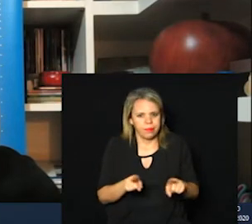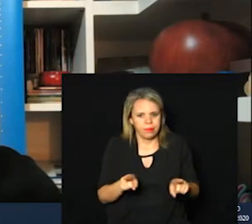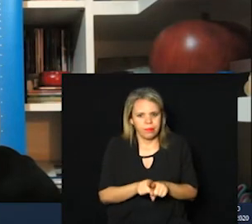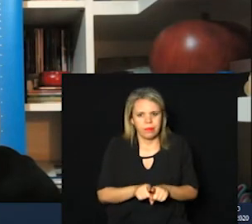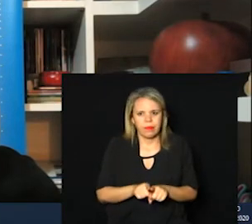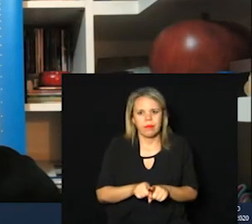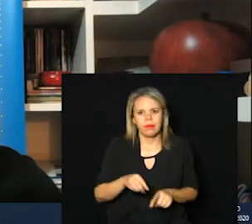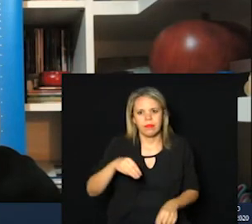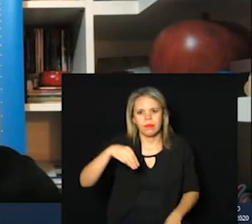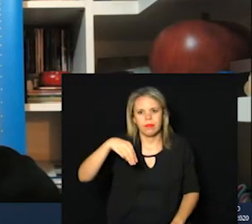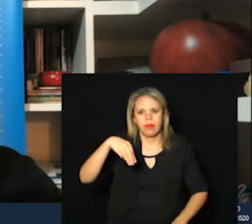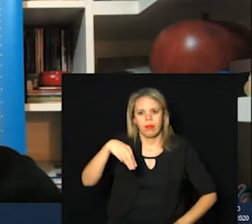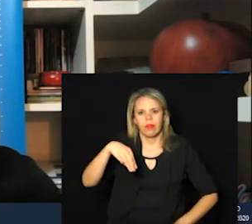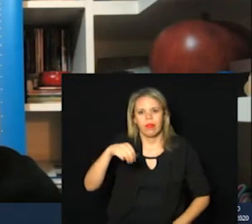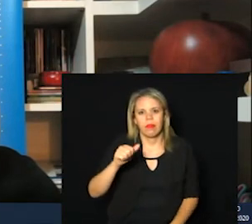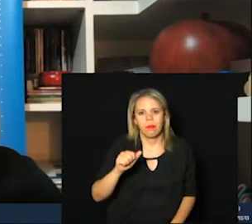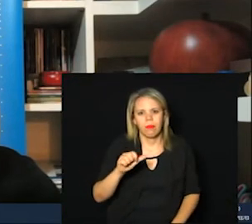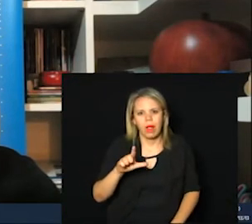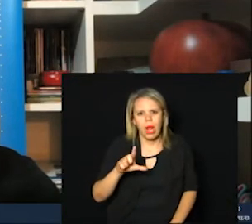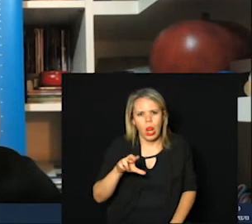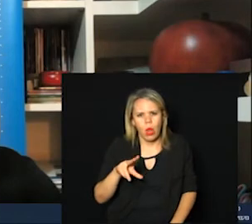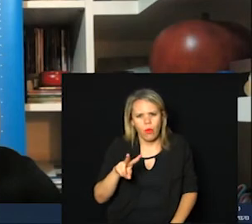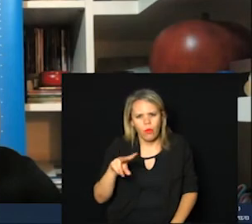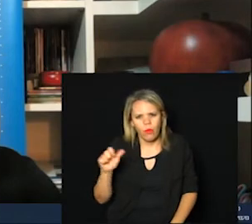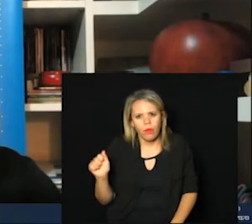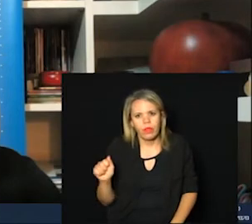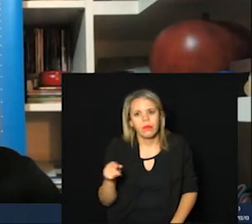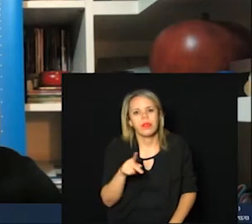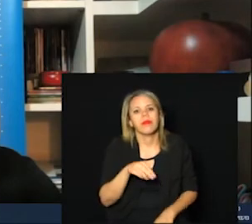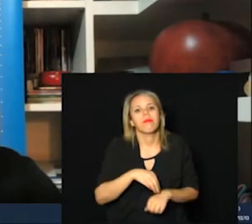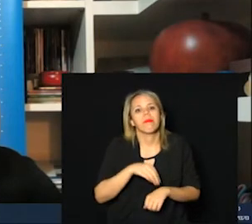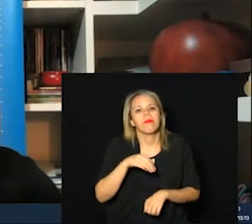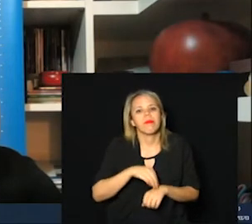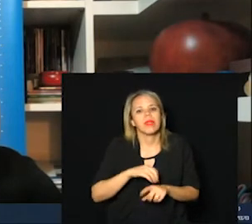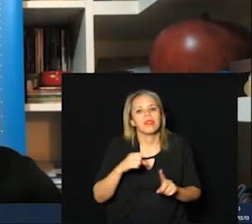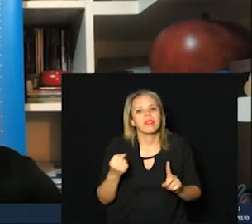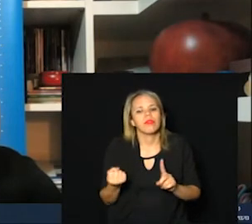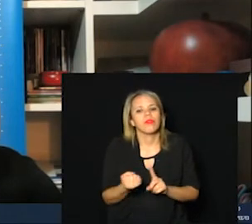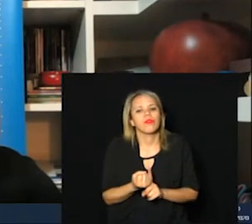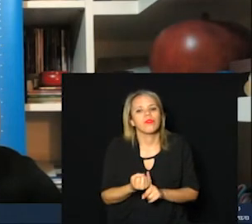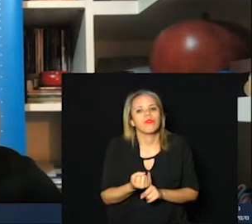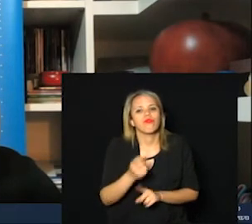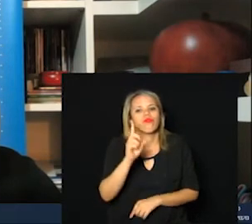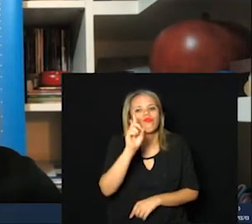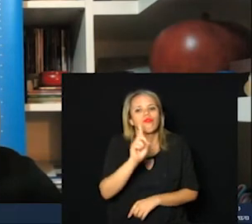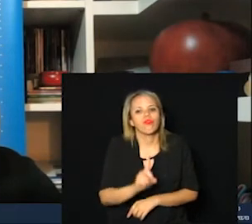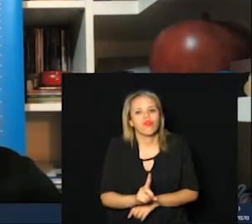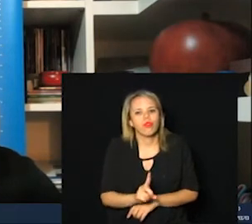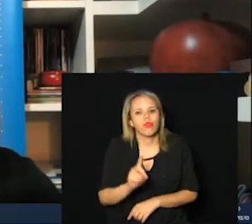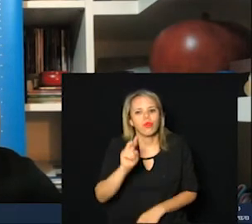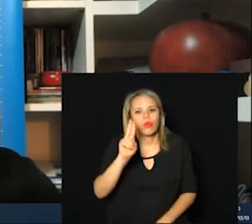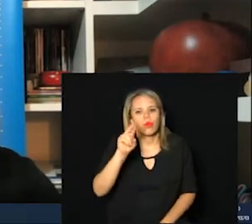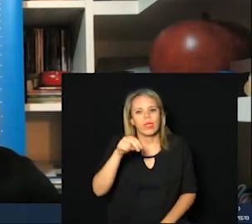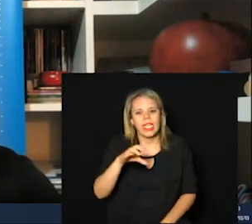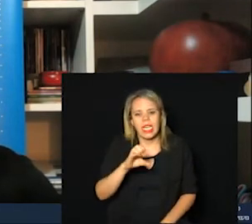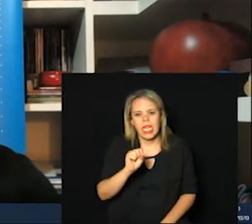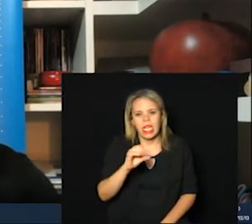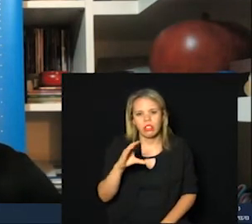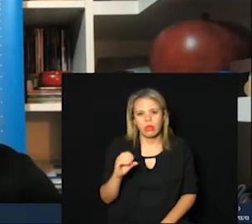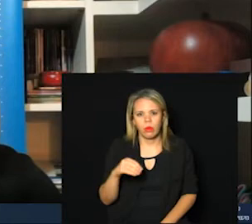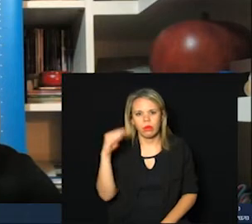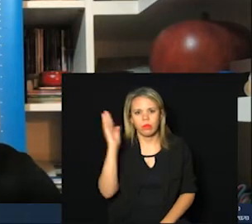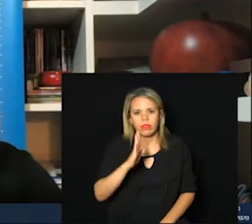Marlova Noleto, né, mestre em serviço social e diretora representante da Unesco no Brasil,